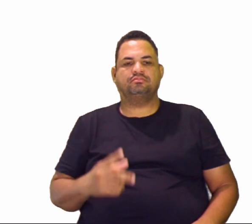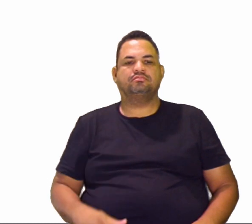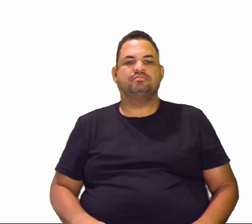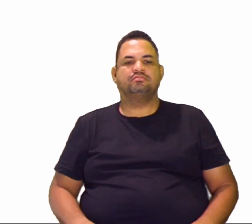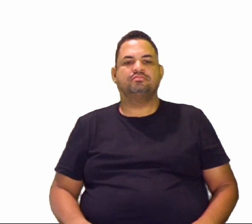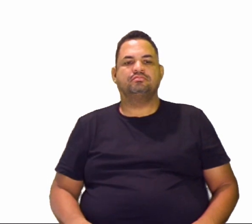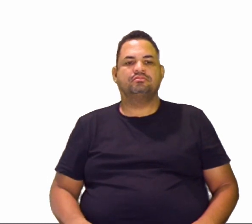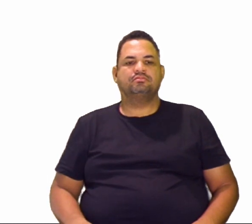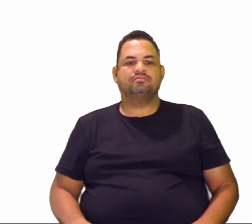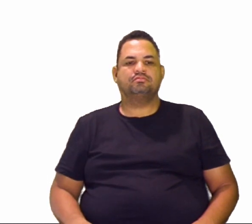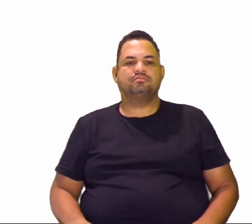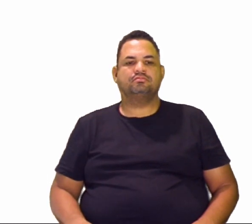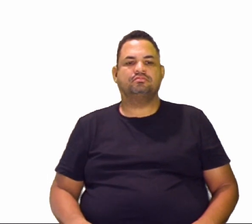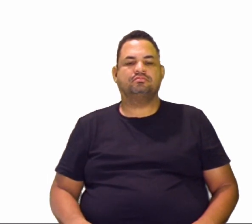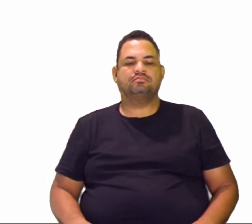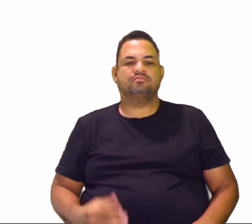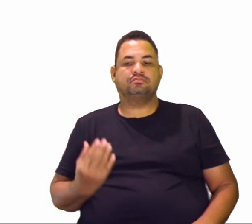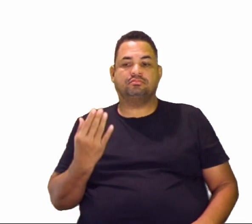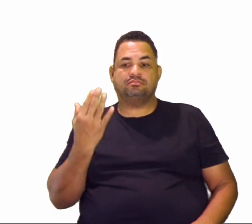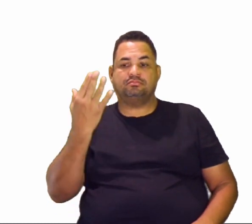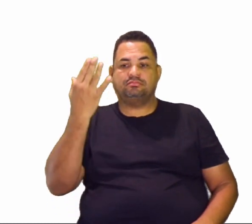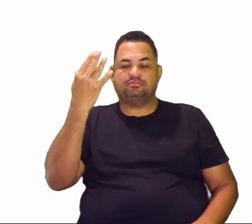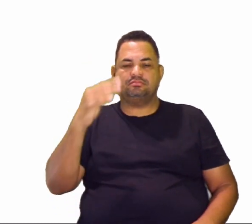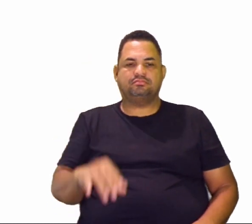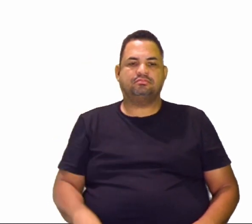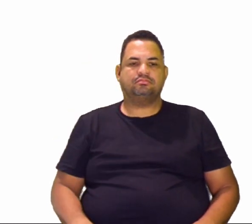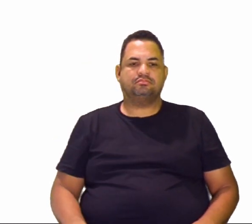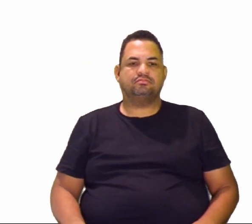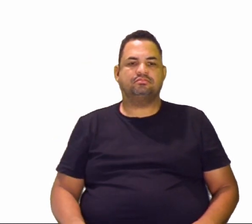H2 gasoso,